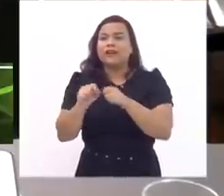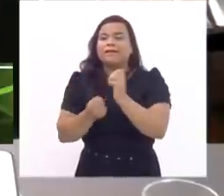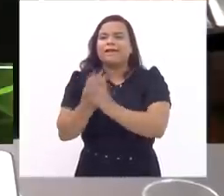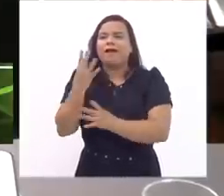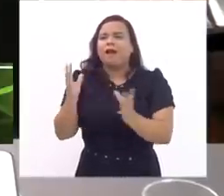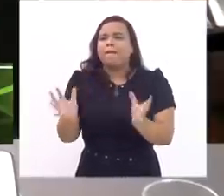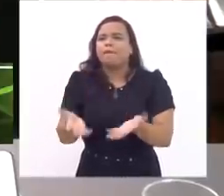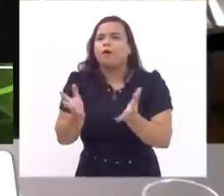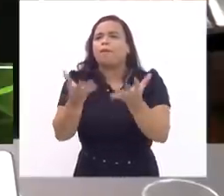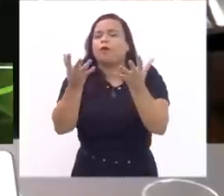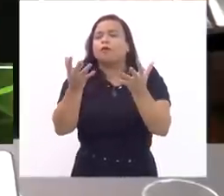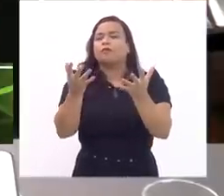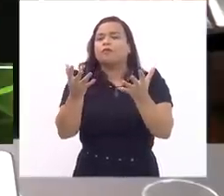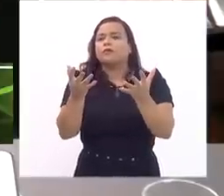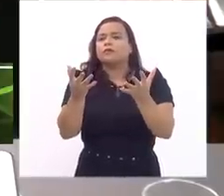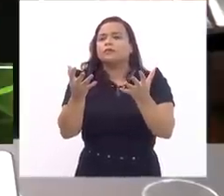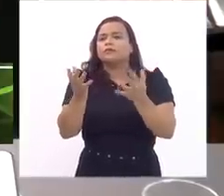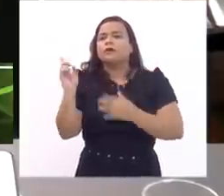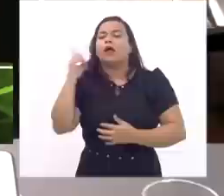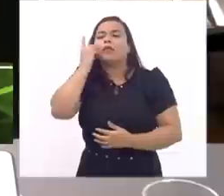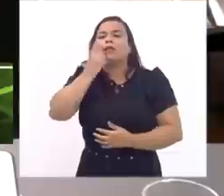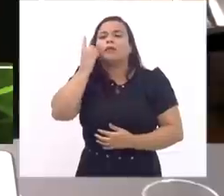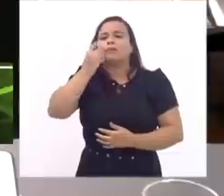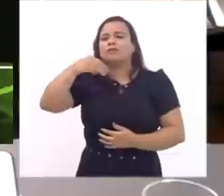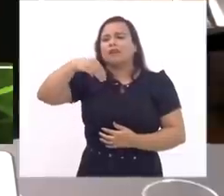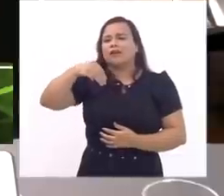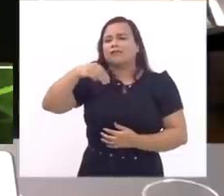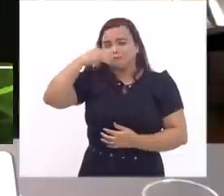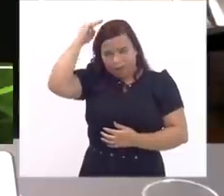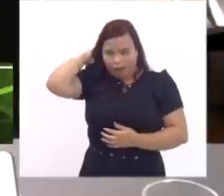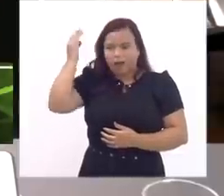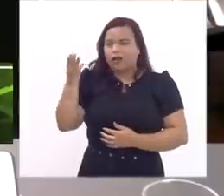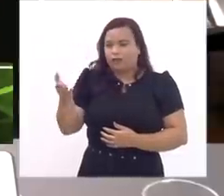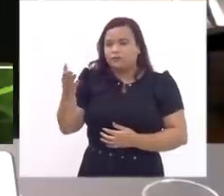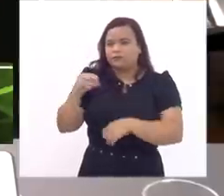viu, deputado Márcio Pacheco?